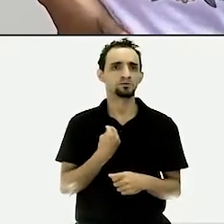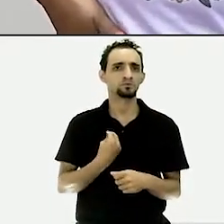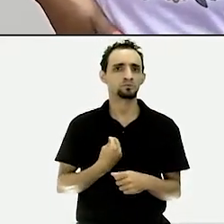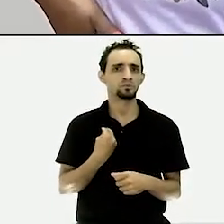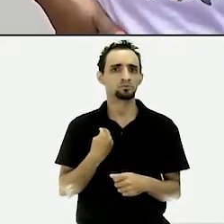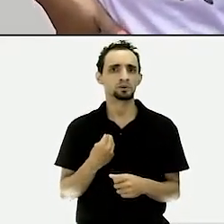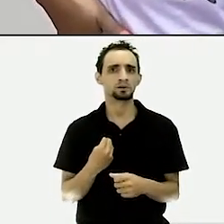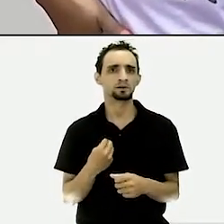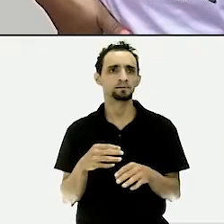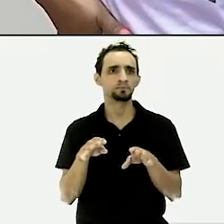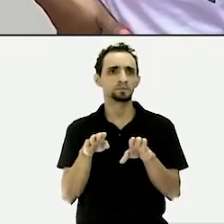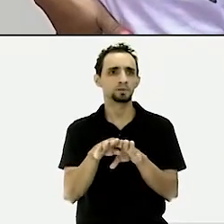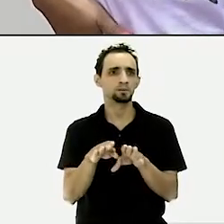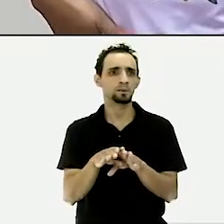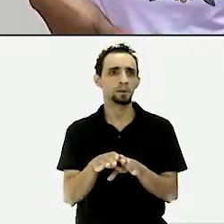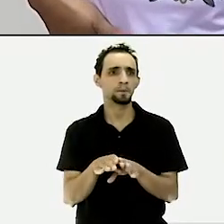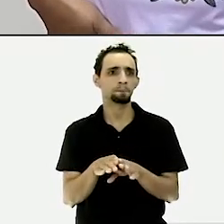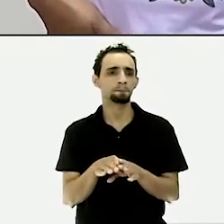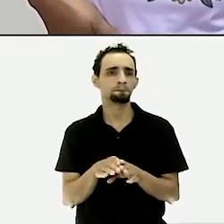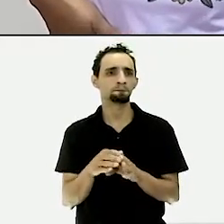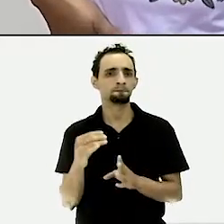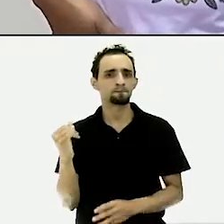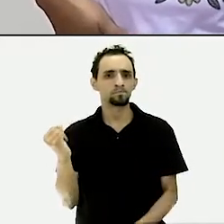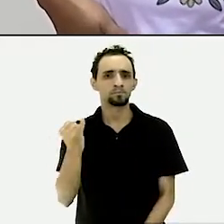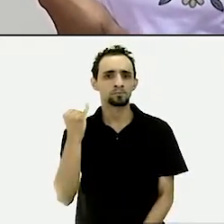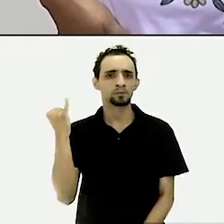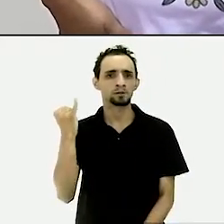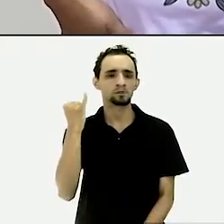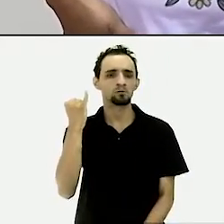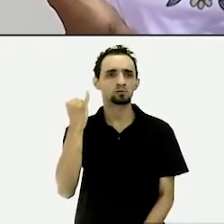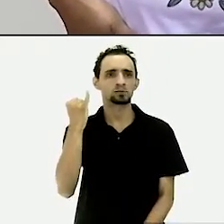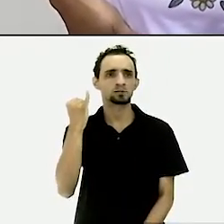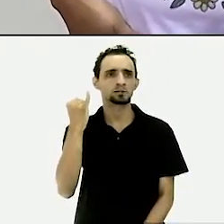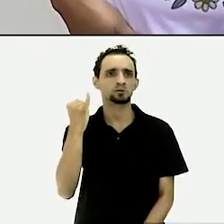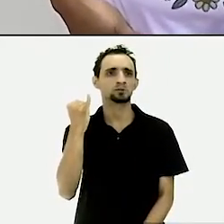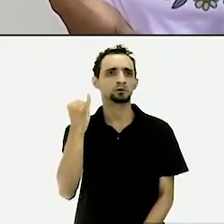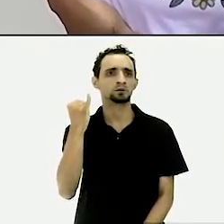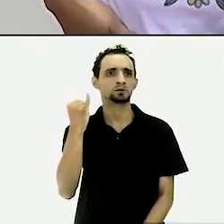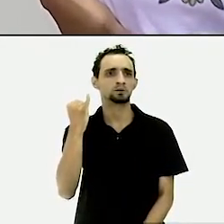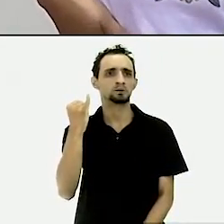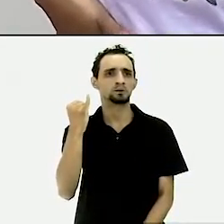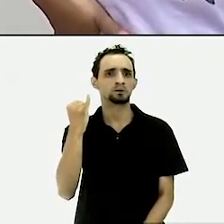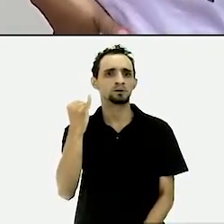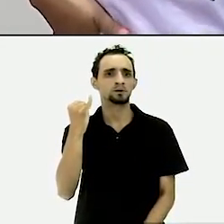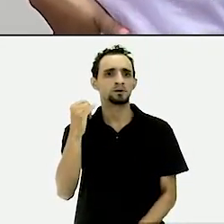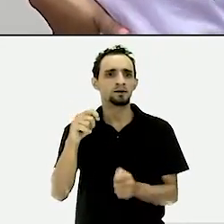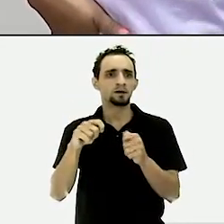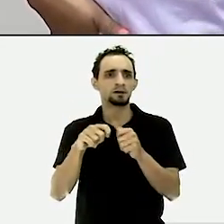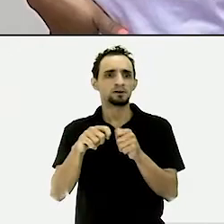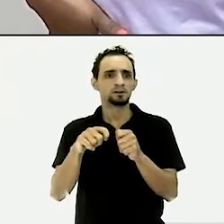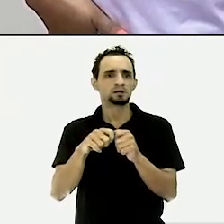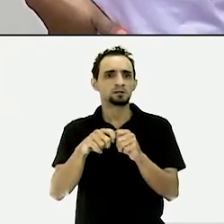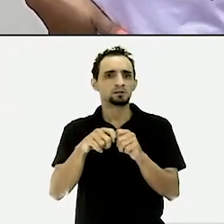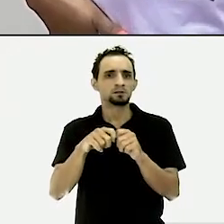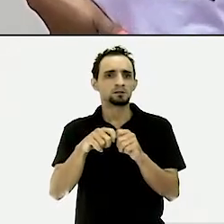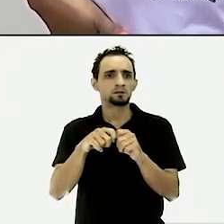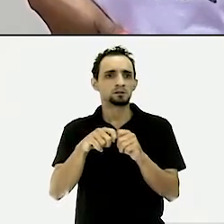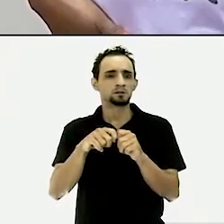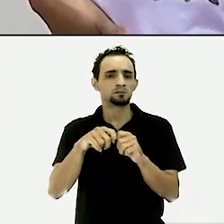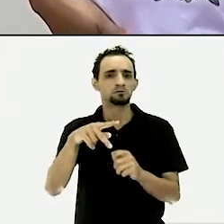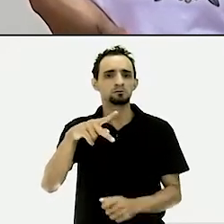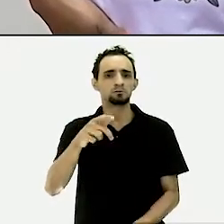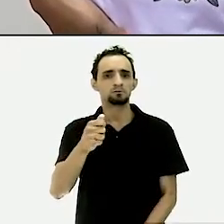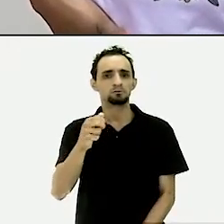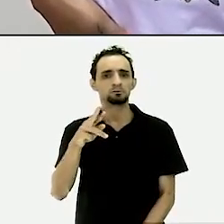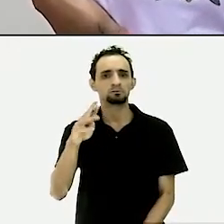trabalham, tá? Então, ensejo também para cumprimentar e externar os sentimentos do falecimento do Dorival Lucas, seu sogro e